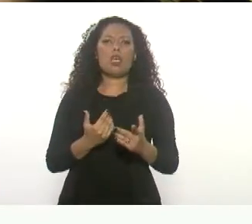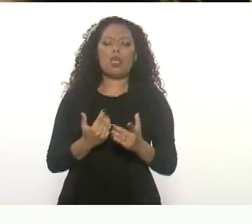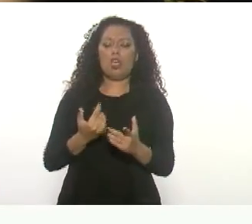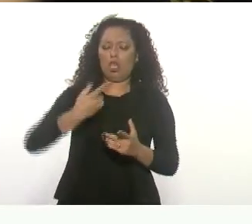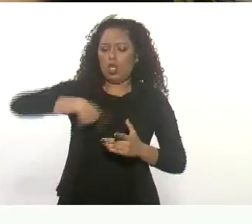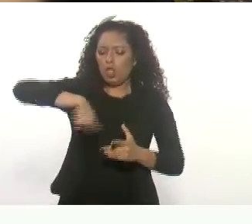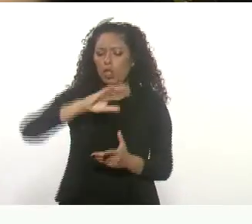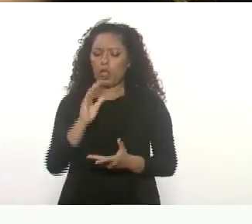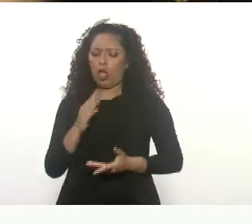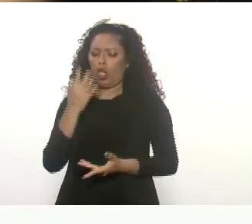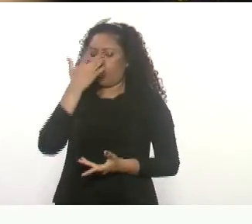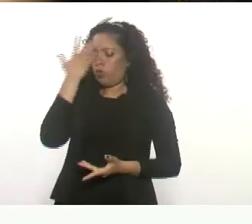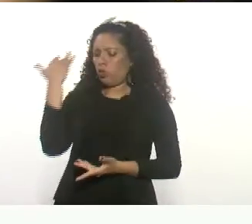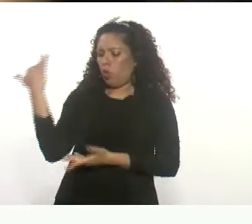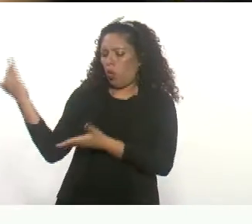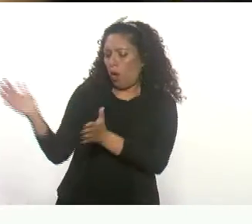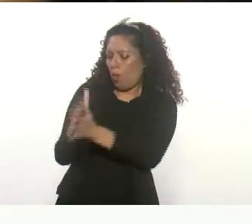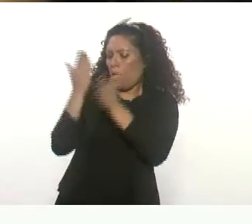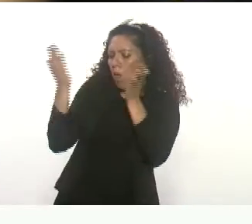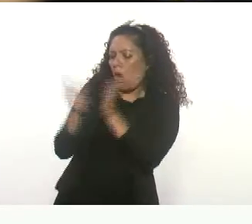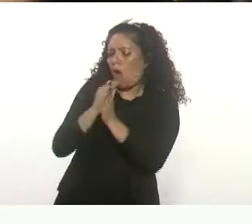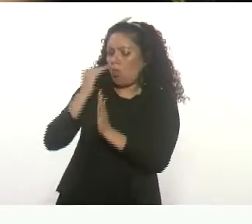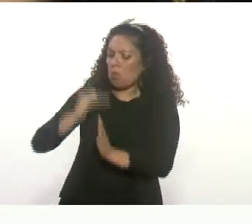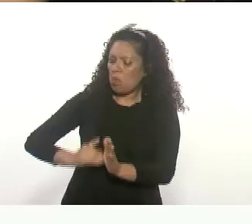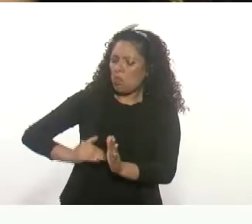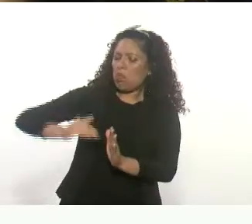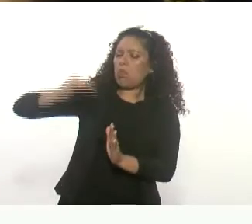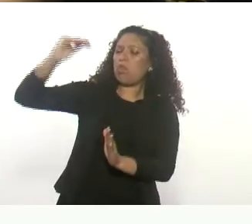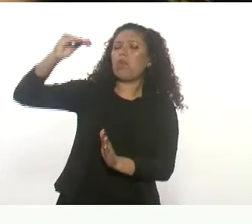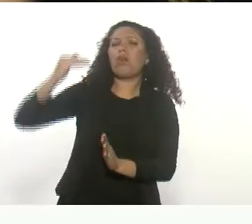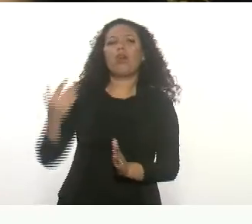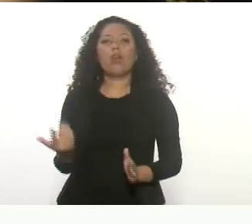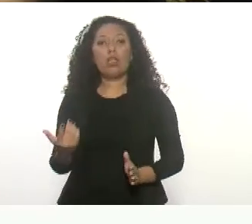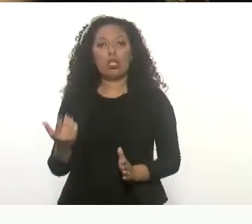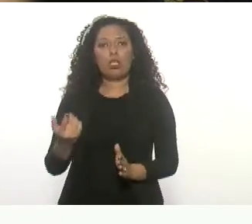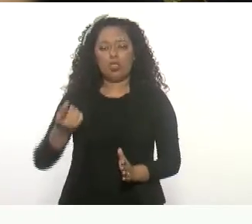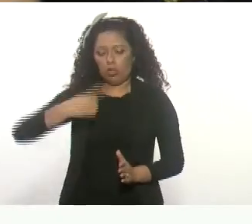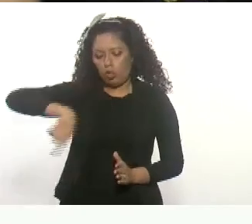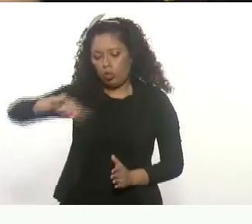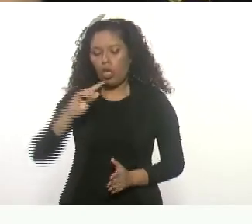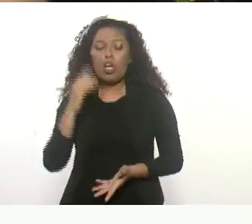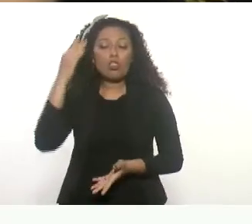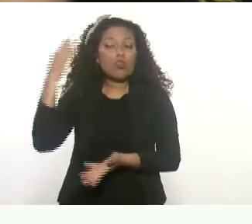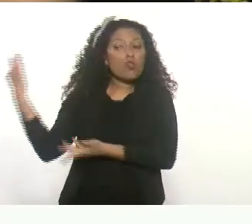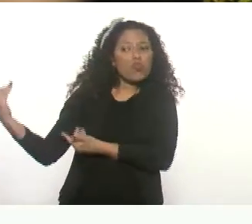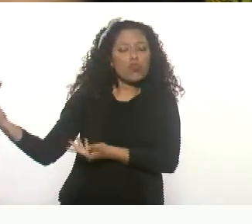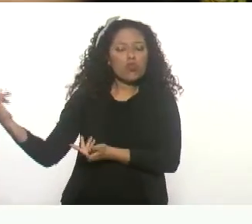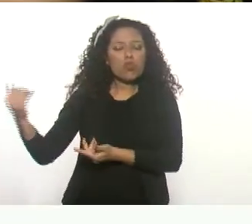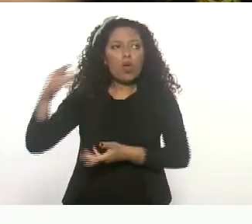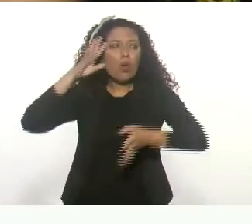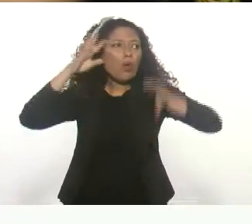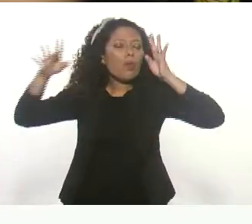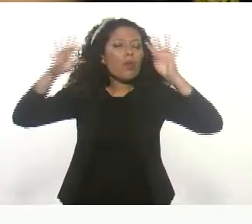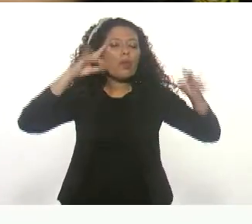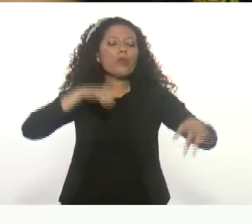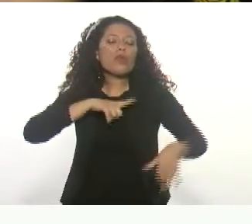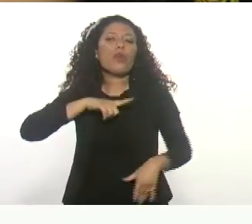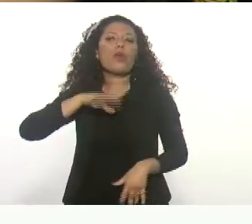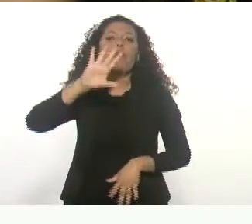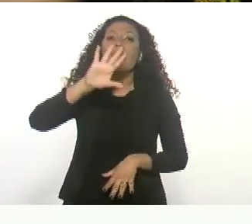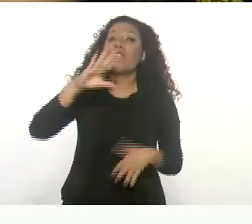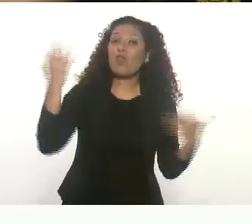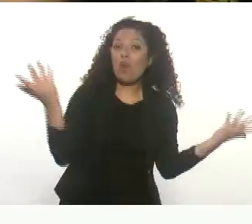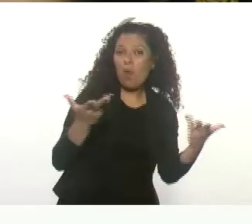subúrbio, saber as dificuldades, os anseios que os jovens têm, os sonhos que os jovens têm, e como que as escolas